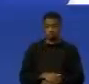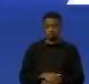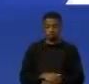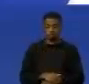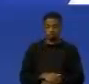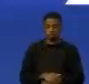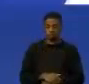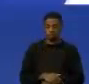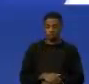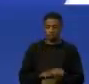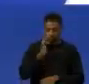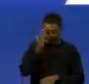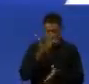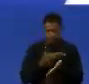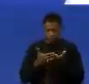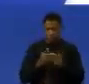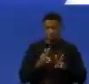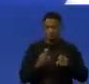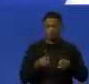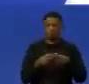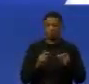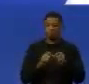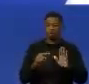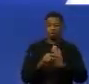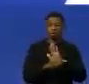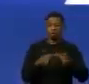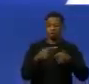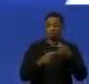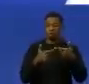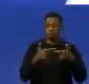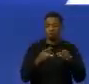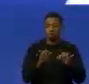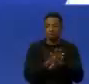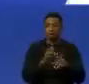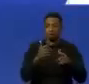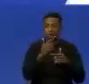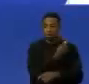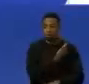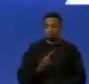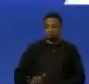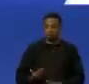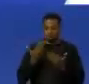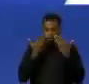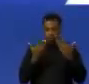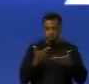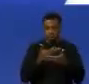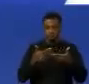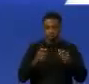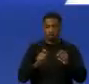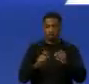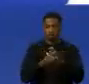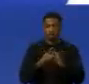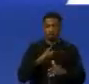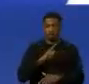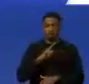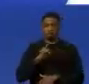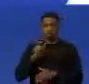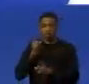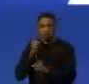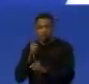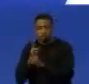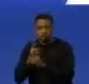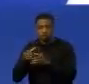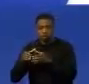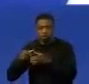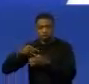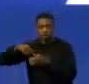mas para introduzir o assunto, que ele fala que após a guerra, os governos haviam se deparado com um enorme excedente de nitrato de amônio, que